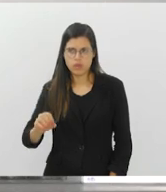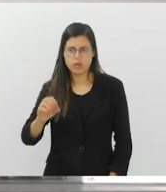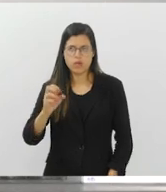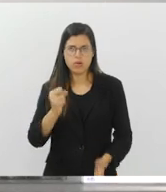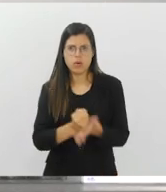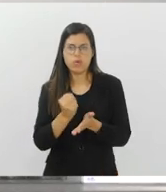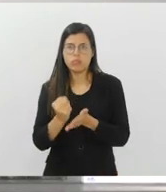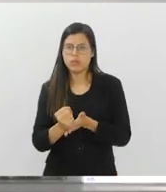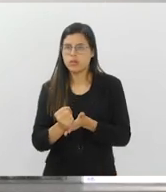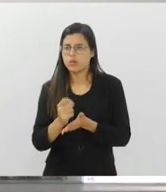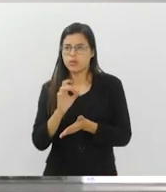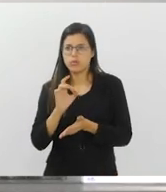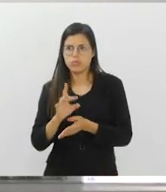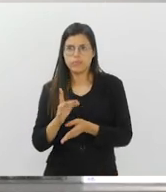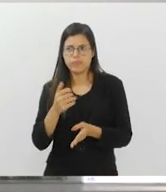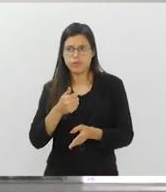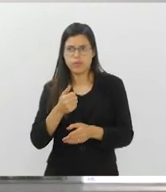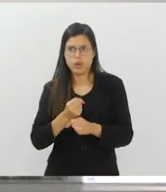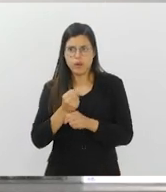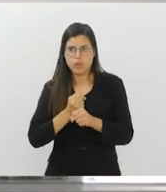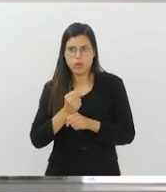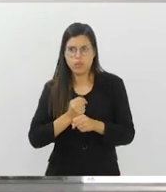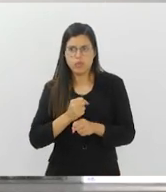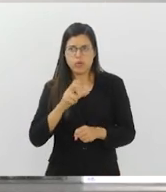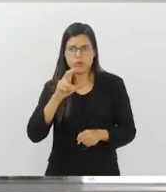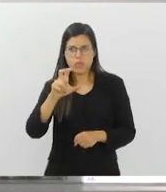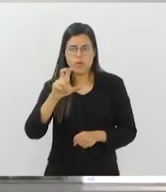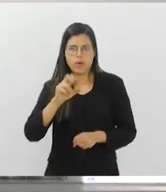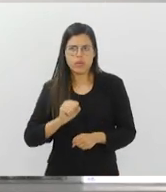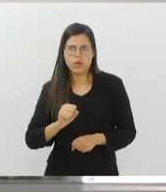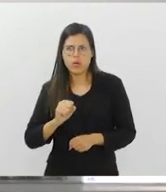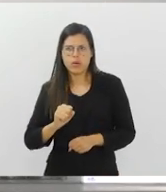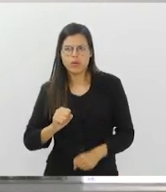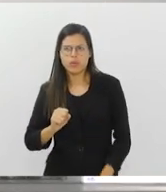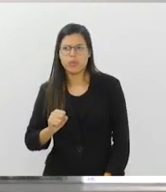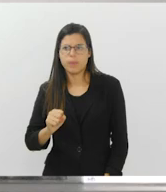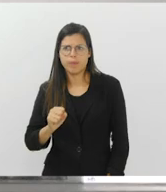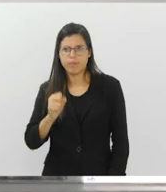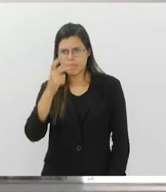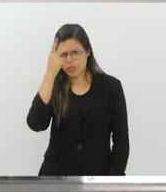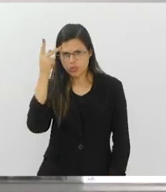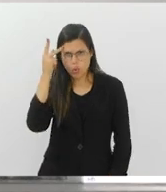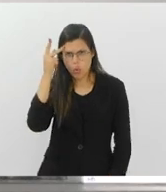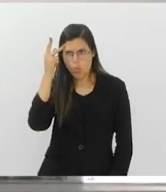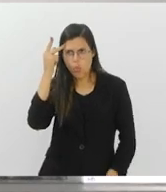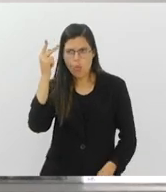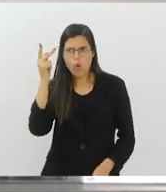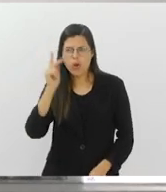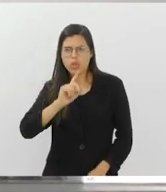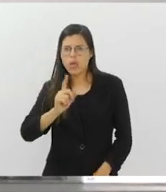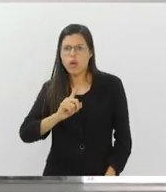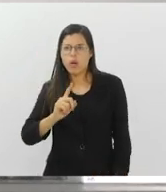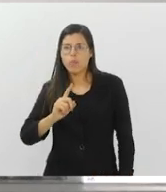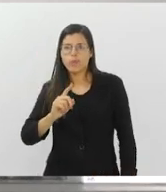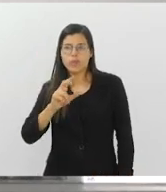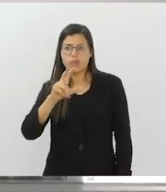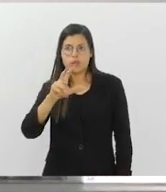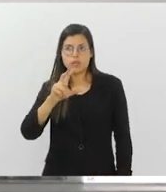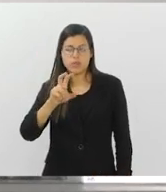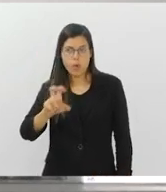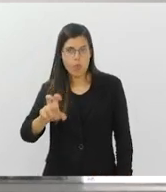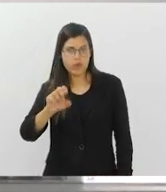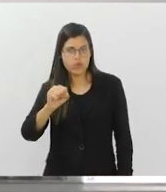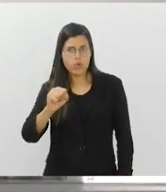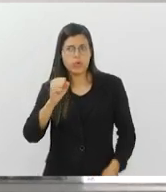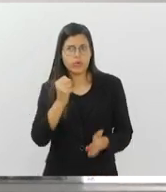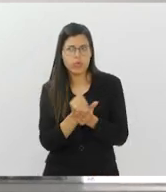só nesse primeiro ano, foram cancelados 58 contratos. Aí você vai falar 58 pessoas, 58 vidas, não. Foram 58